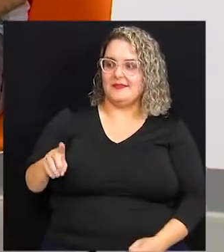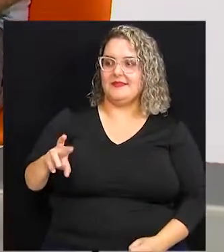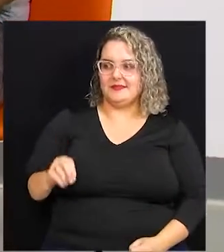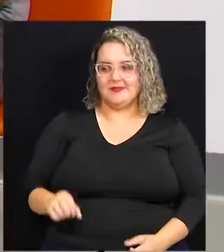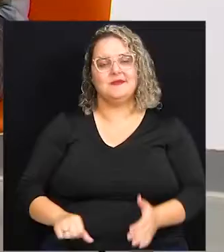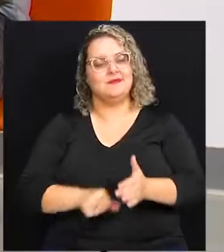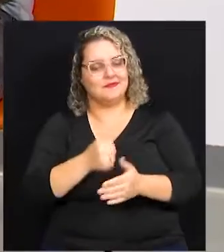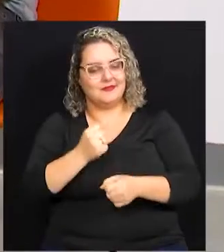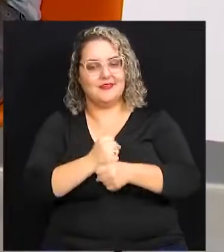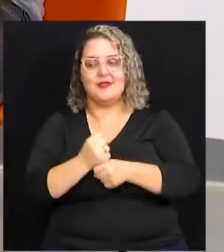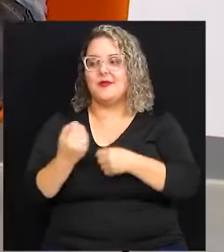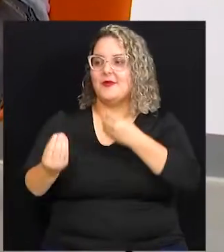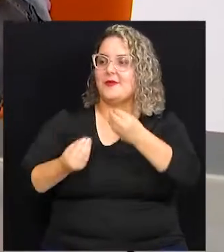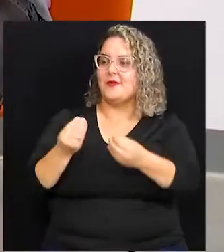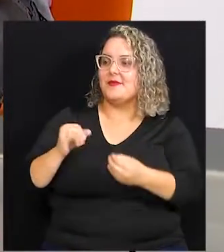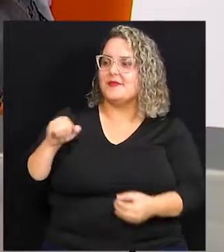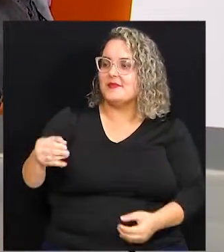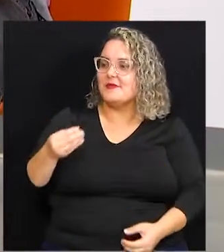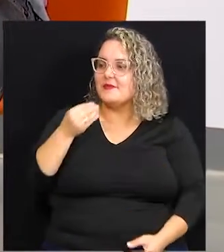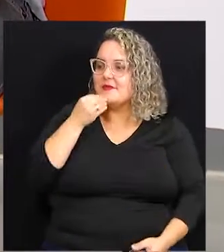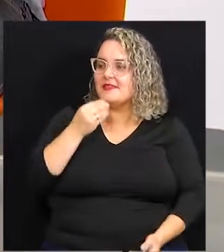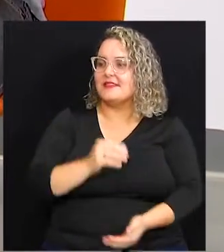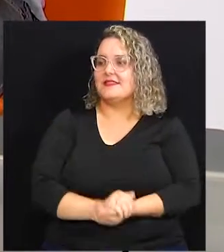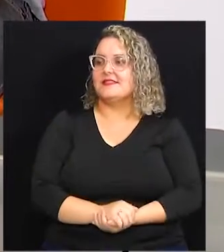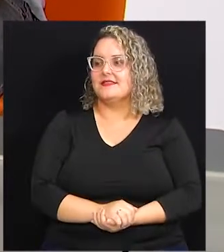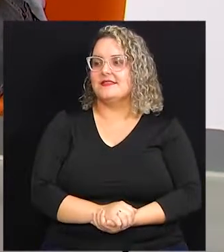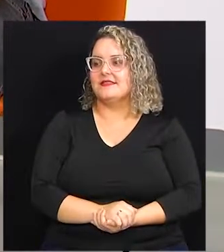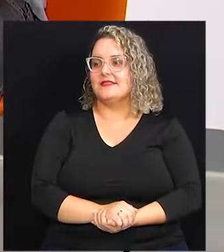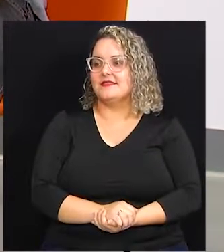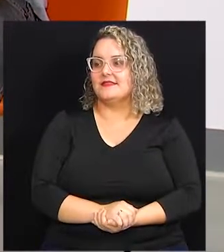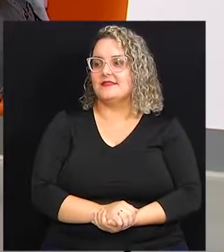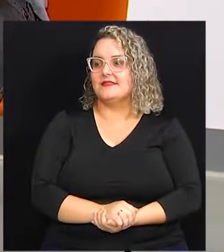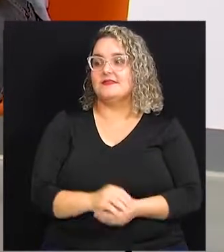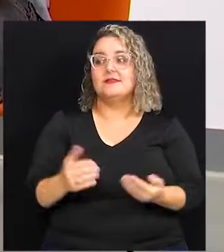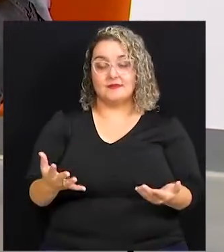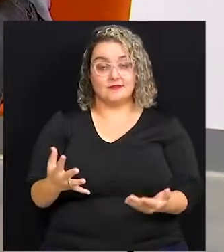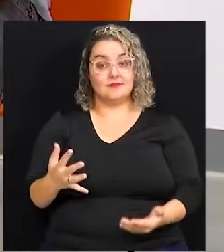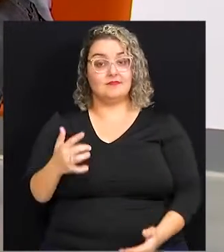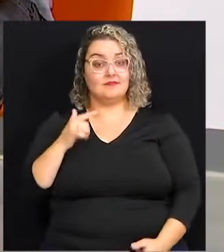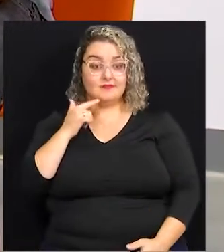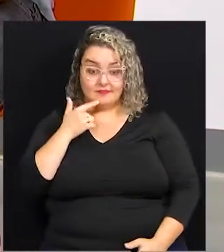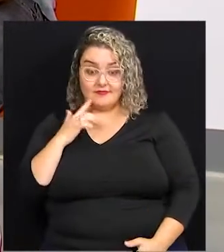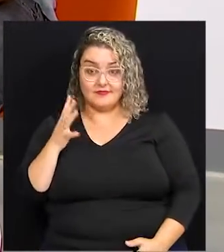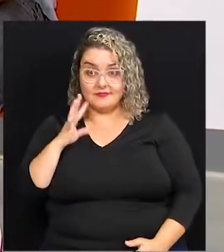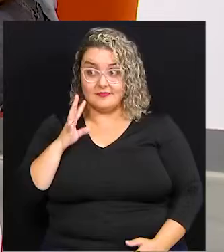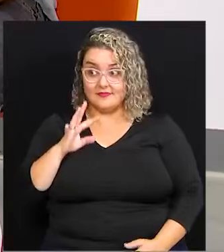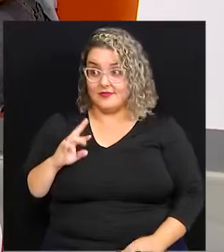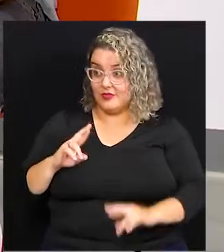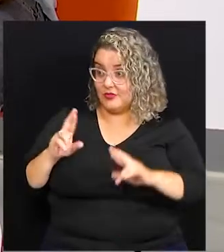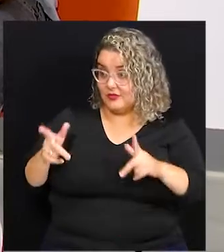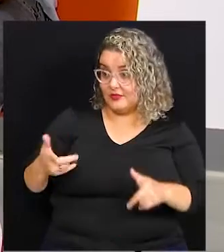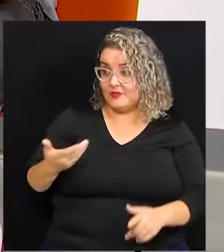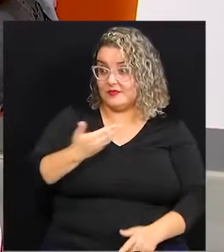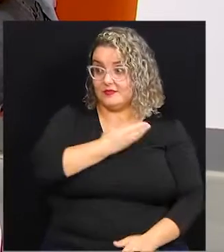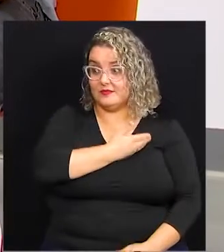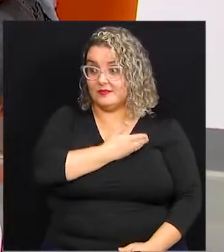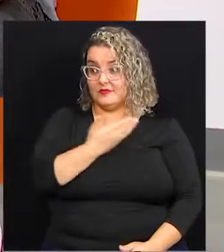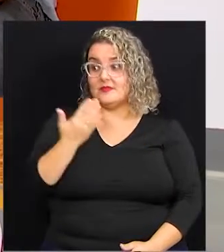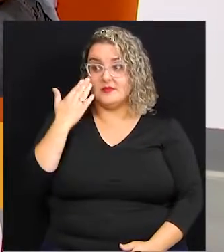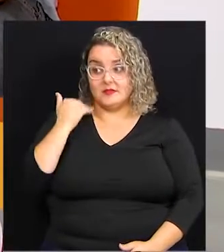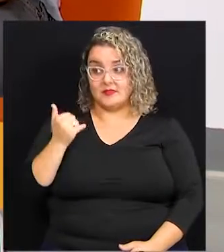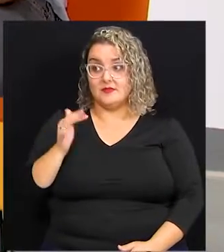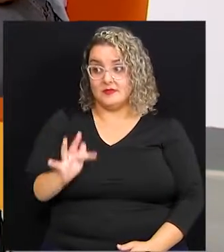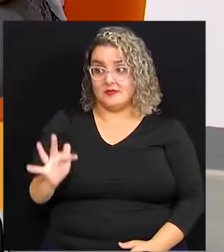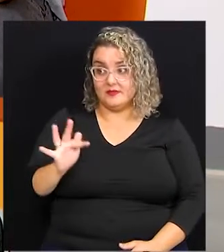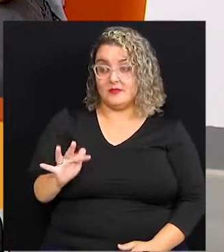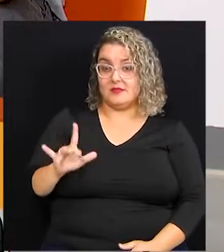Estou no primeiro ano. Como que surgiu aí a oportunidade? Foi bem engraçado. Eu, diferente dos meus colegas, acabei ficando